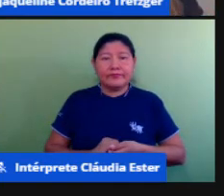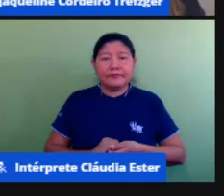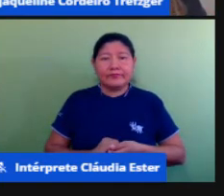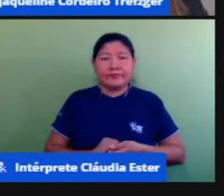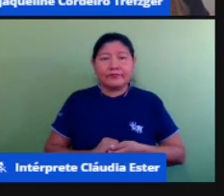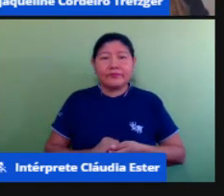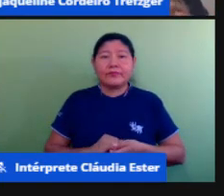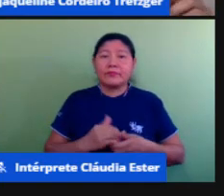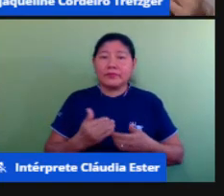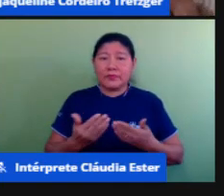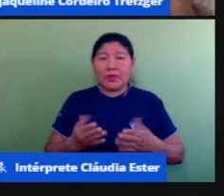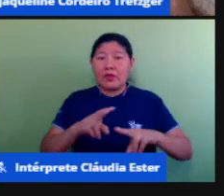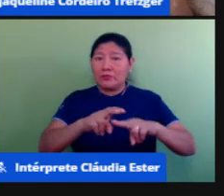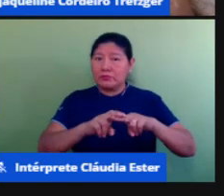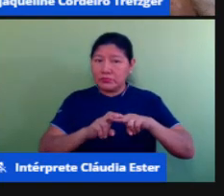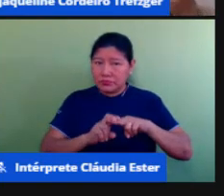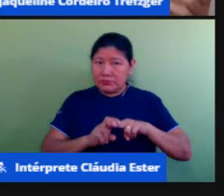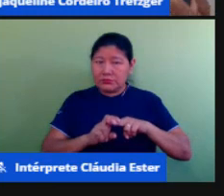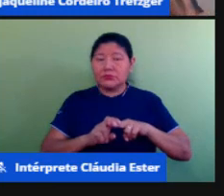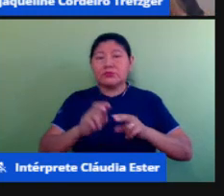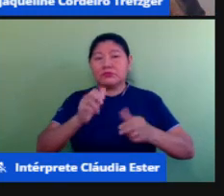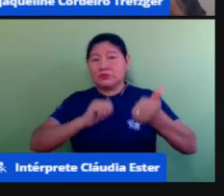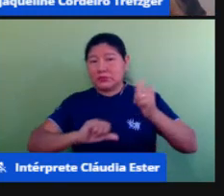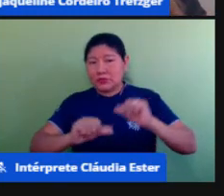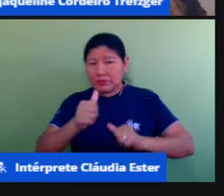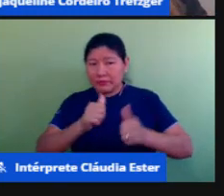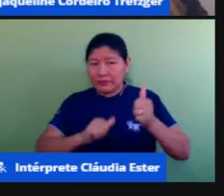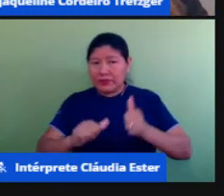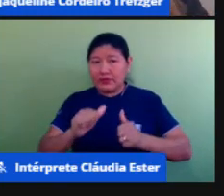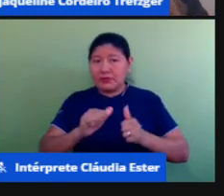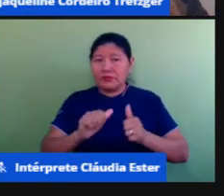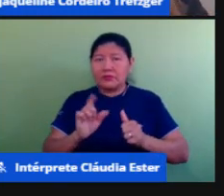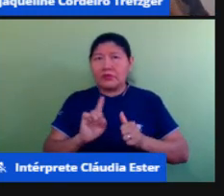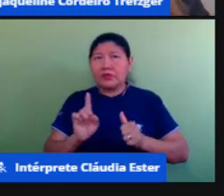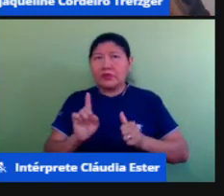Desse modo, a avaliação não seria tão somente